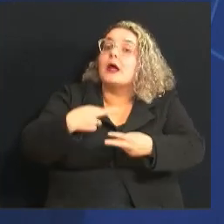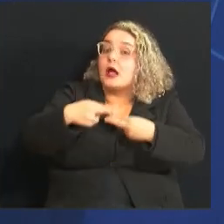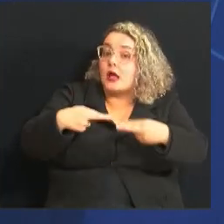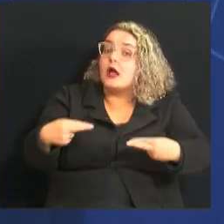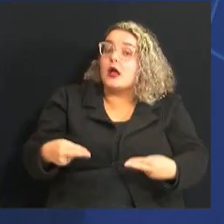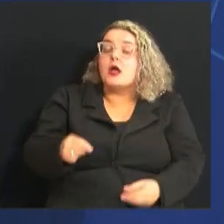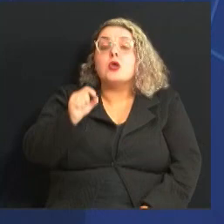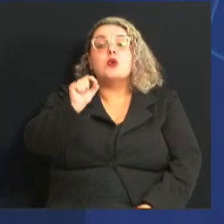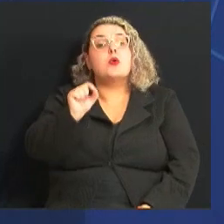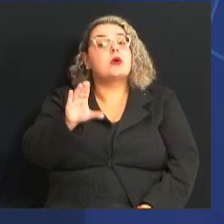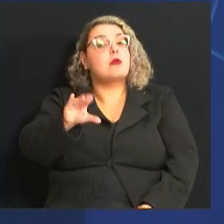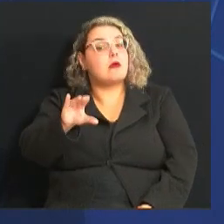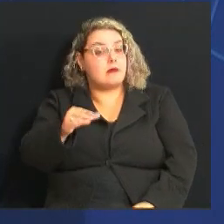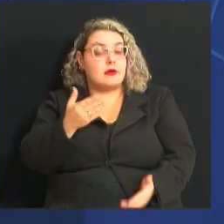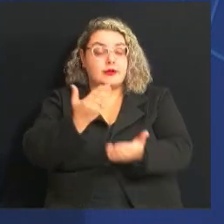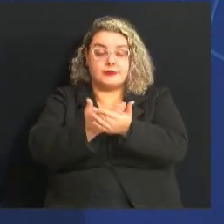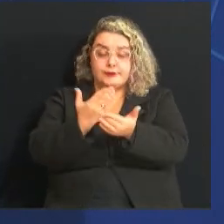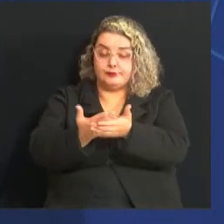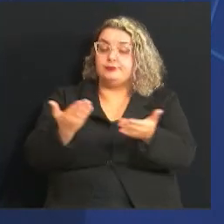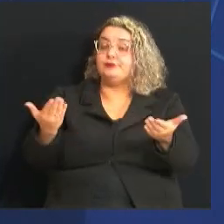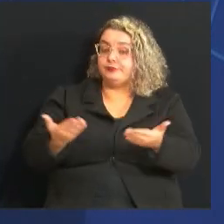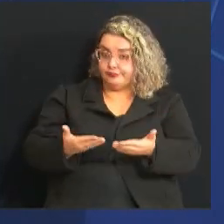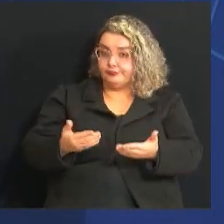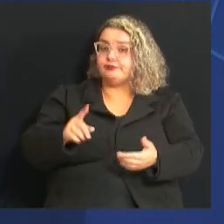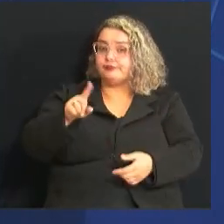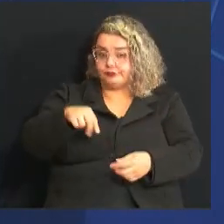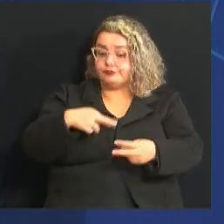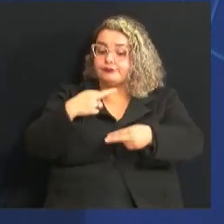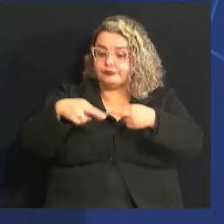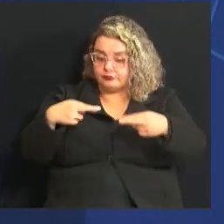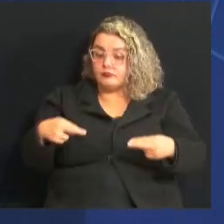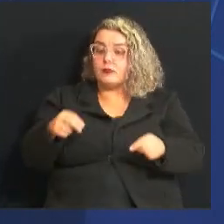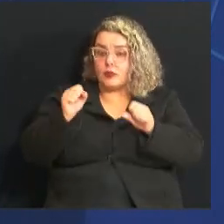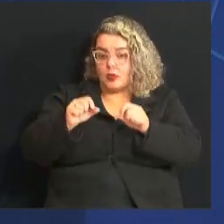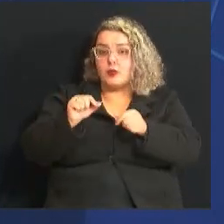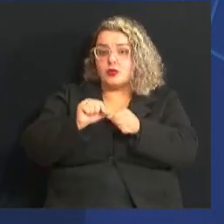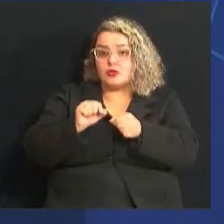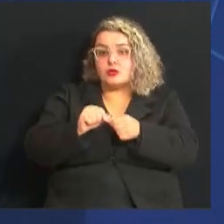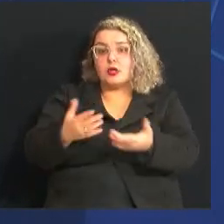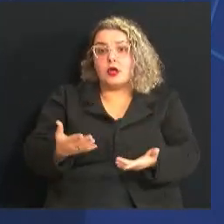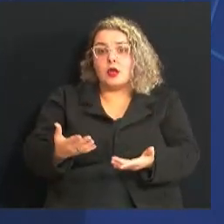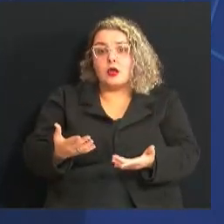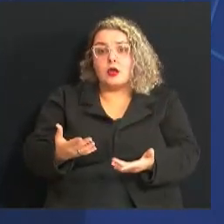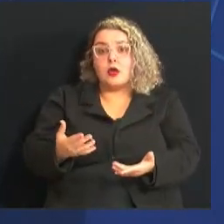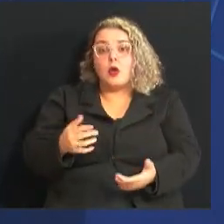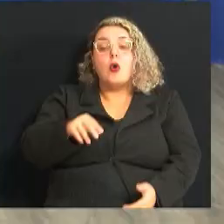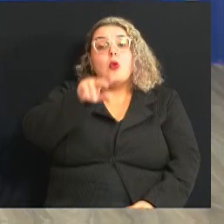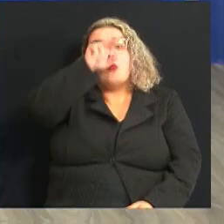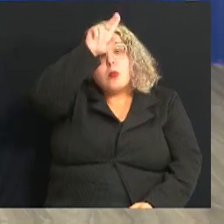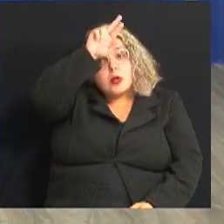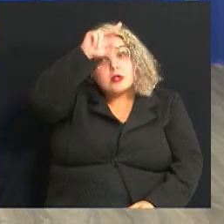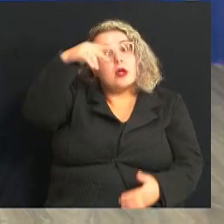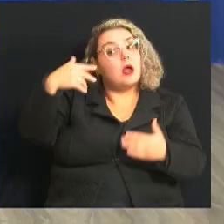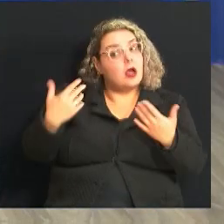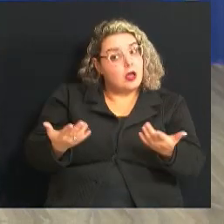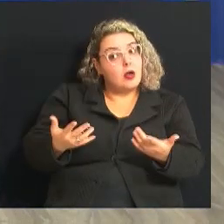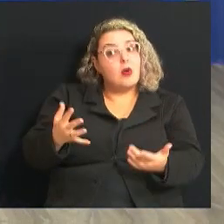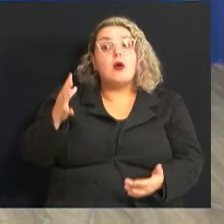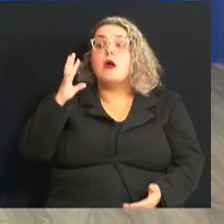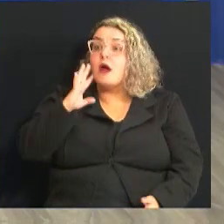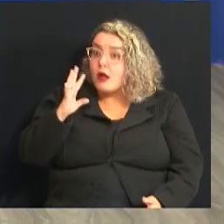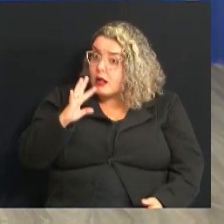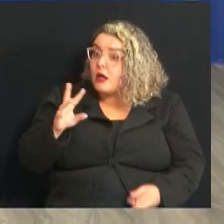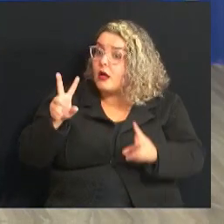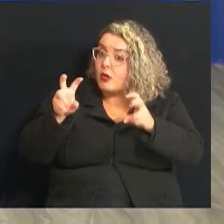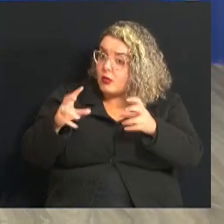ciência tem estudado agora é que essa reciclagem pode ser feita por insetos. Olha só que interessante o tema de